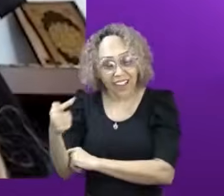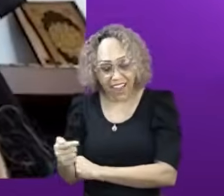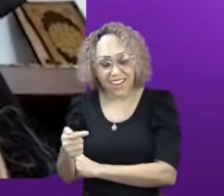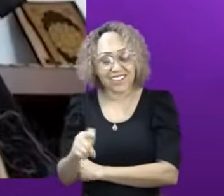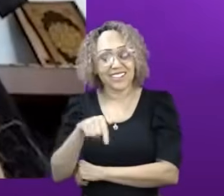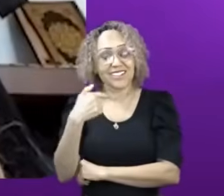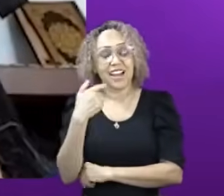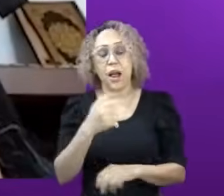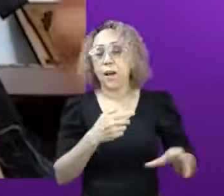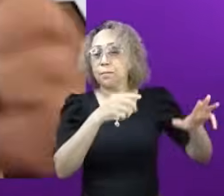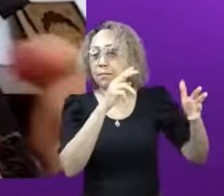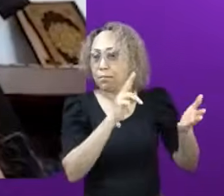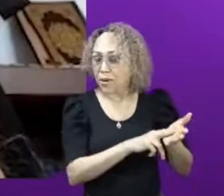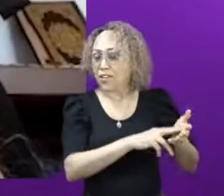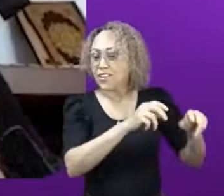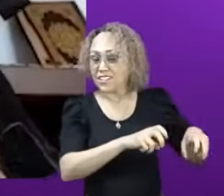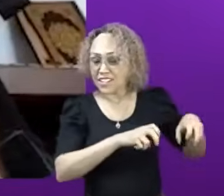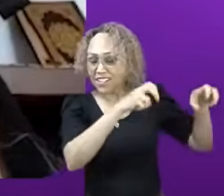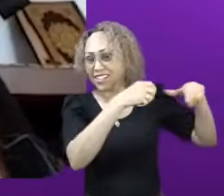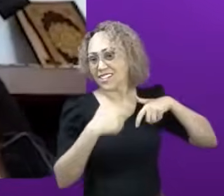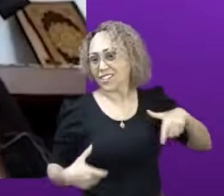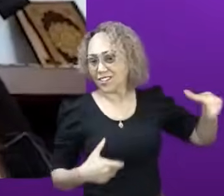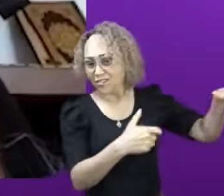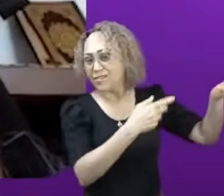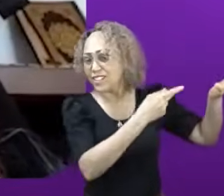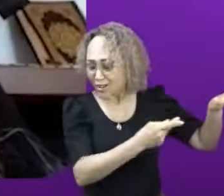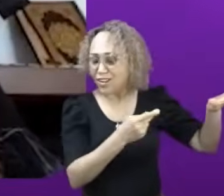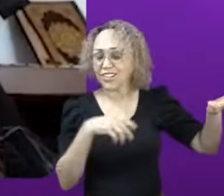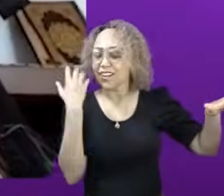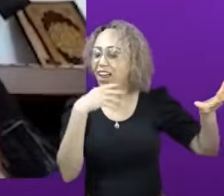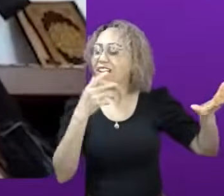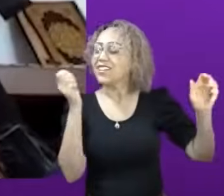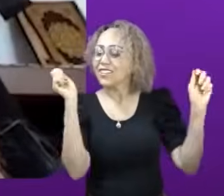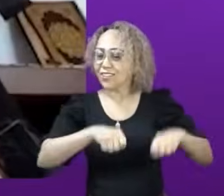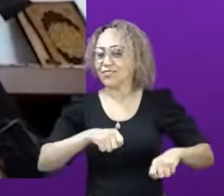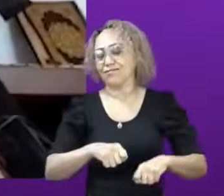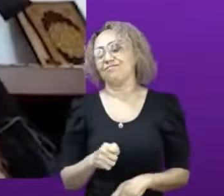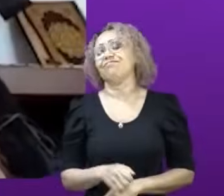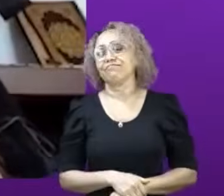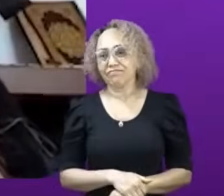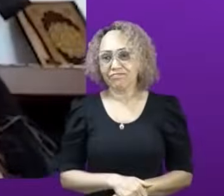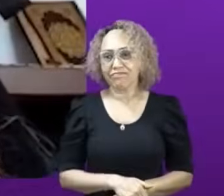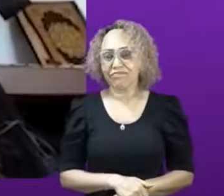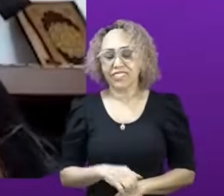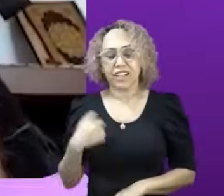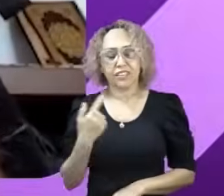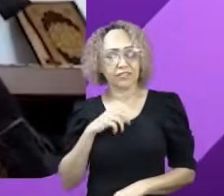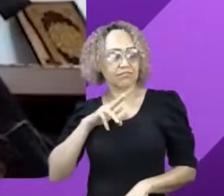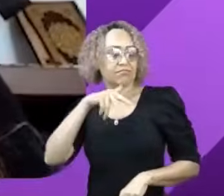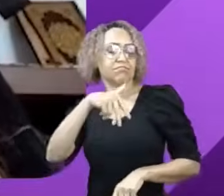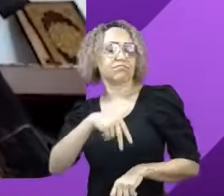E a nossa postura é muito aberta e declarada. Nós sempre nos colocamos junto